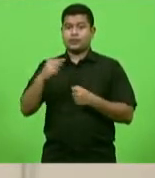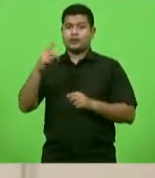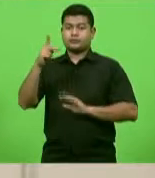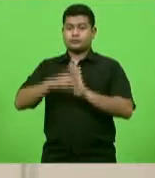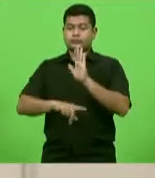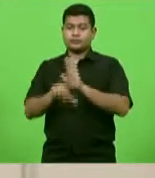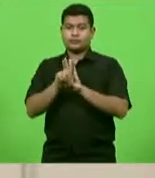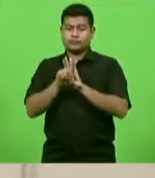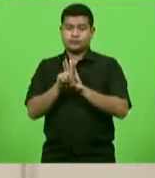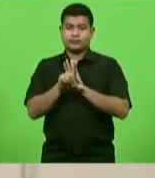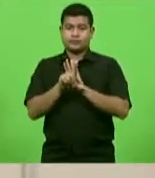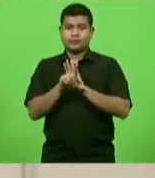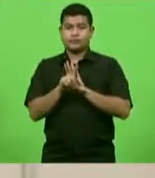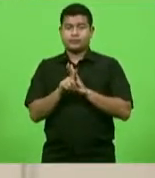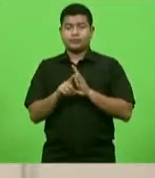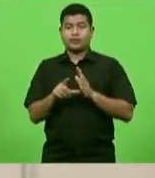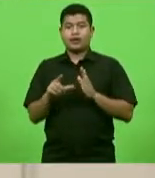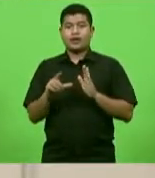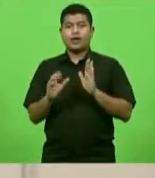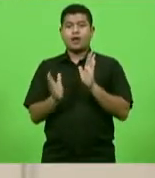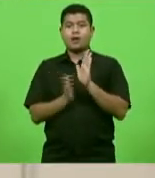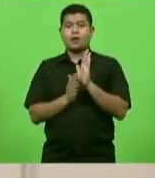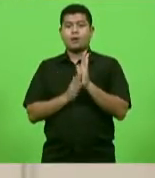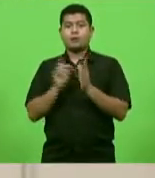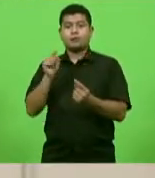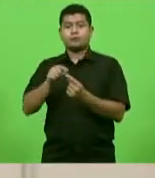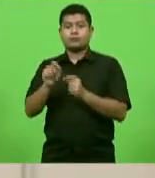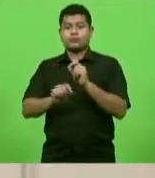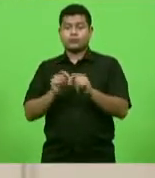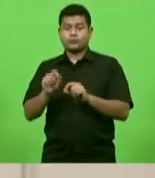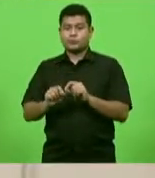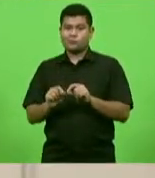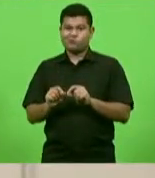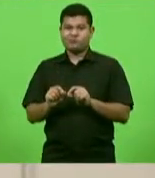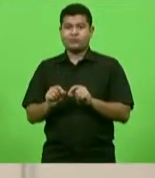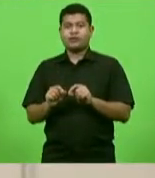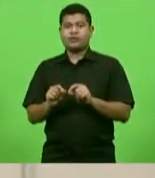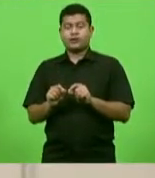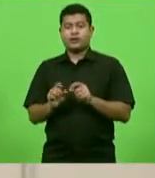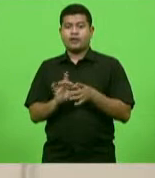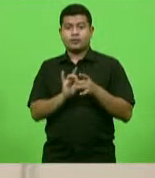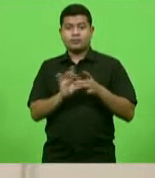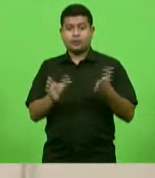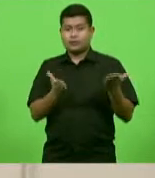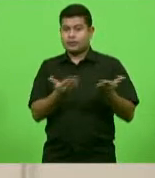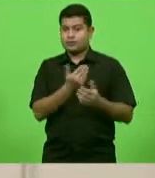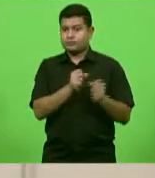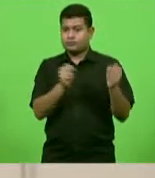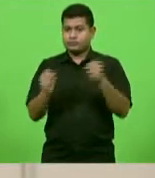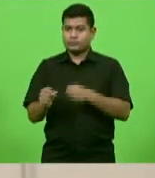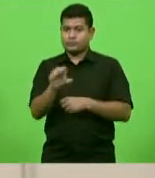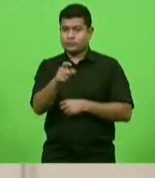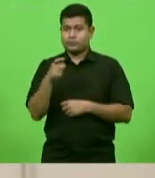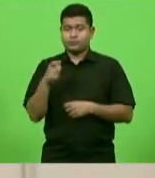projeto de lei tinha como propósito antecipar, autorizar o Poder Executivo,